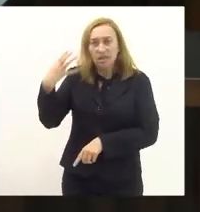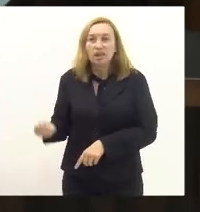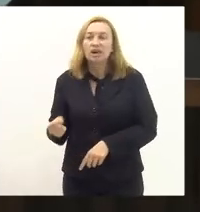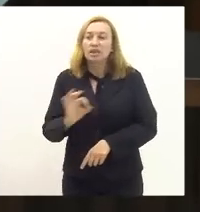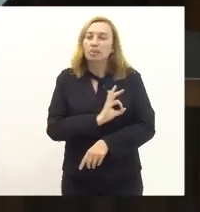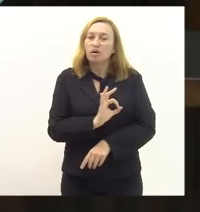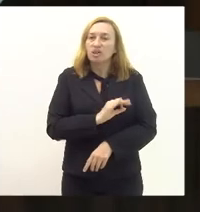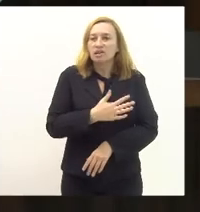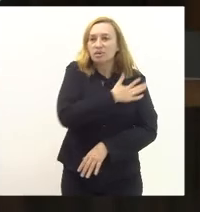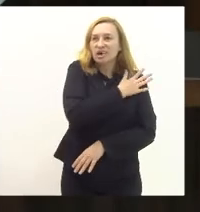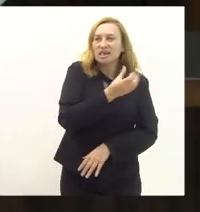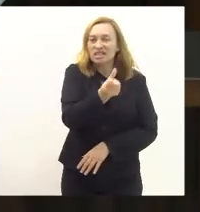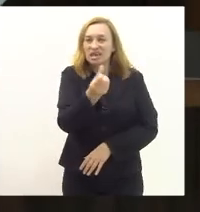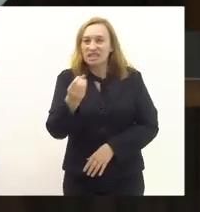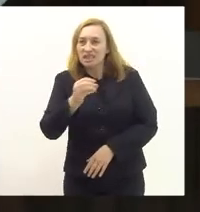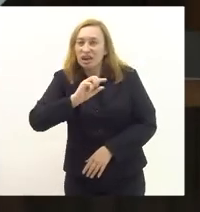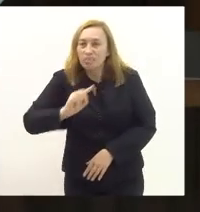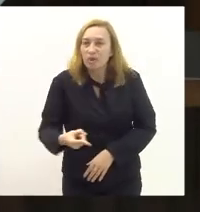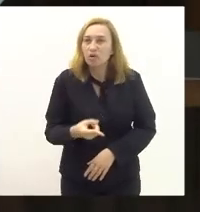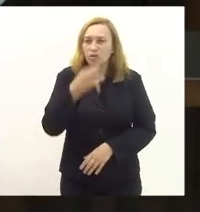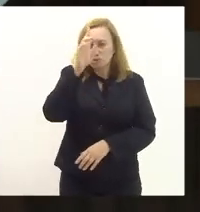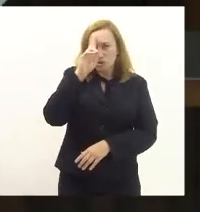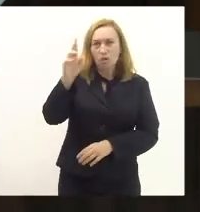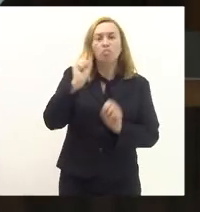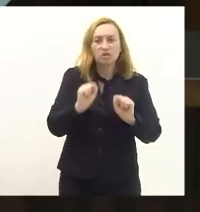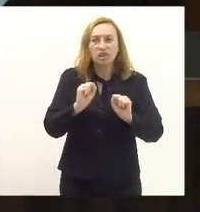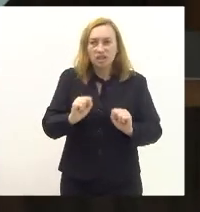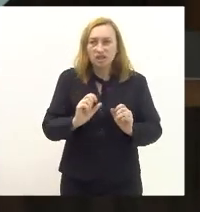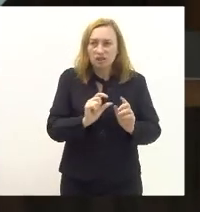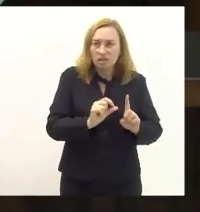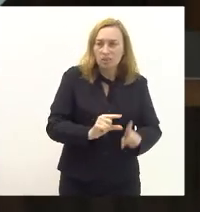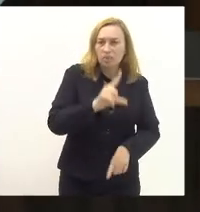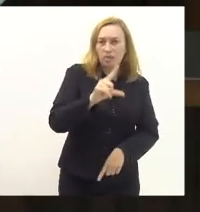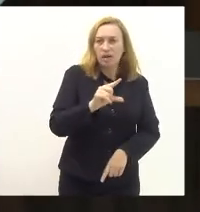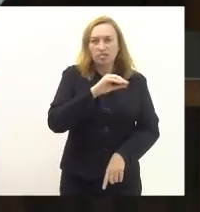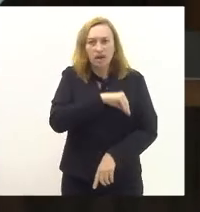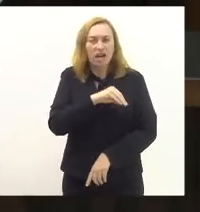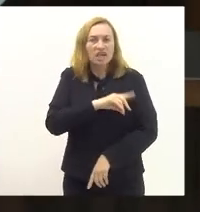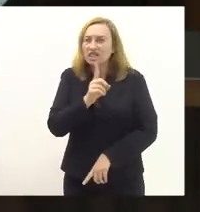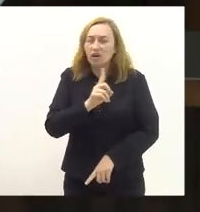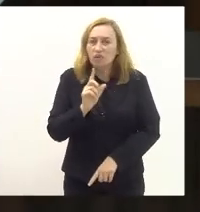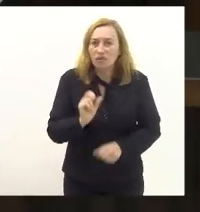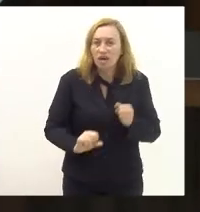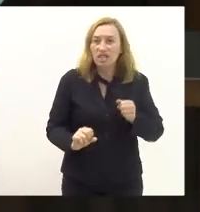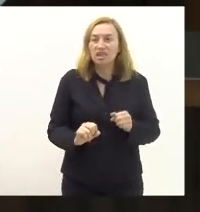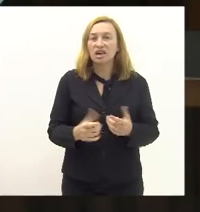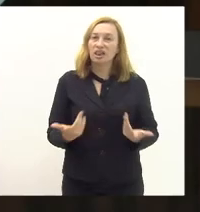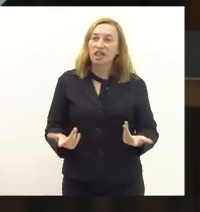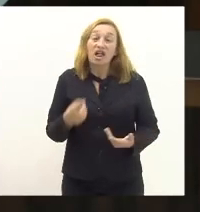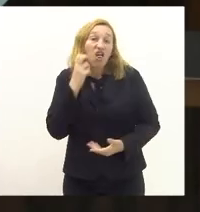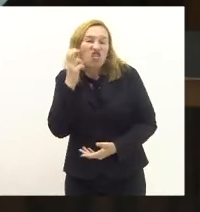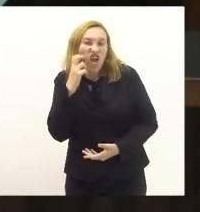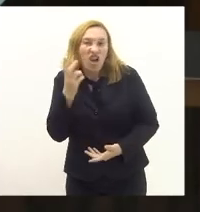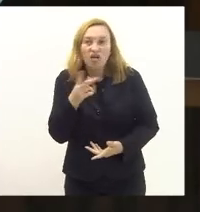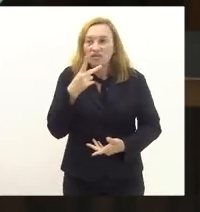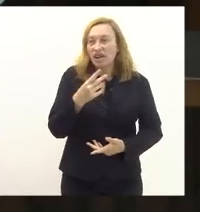Bombeiro são 60 mil. Portanto, só poderia ter dado um aumento maior e não deu. E ainda fica essa vergonha